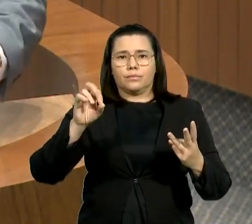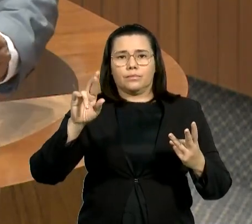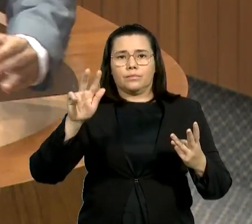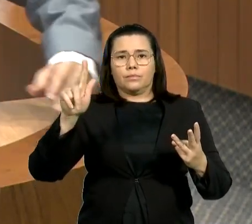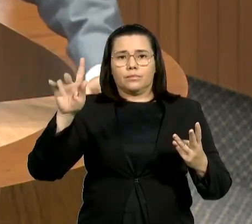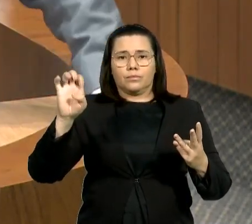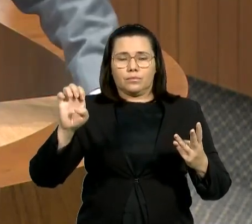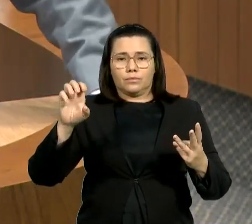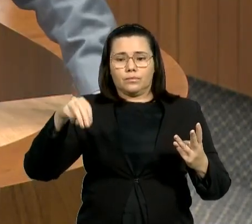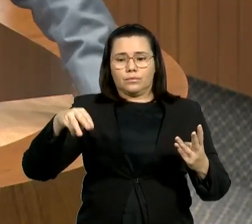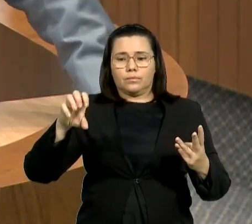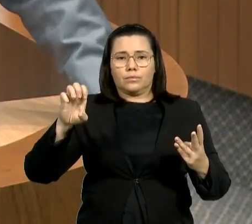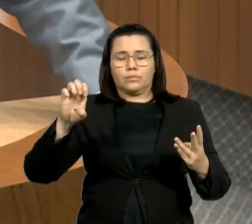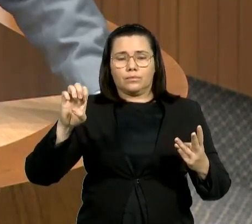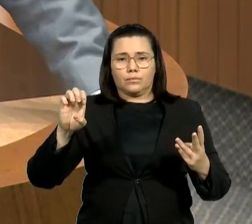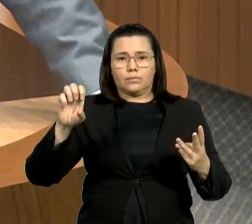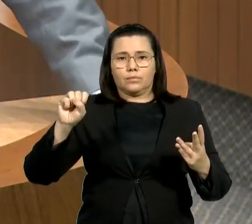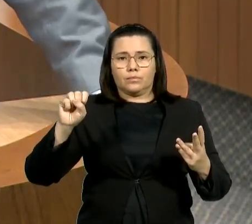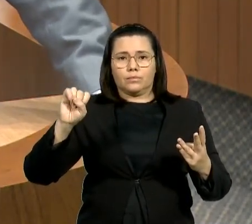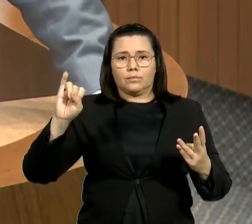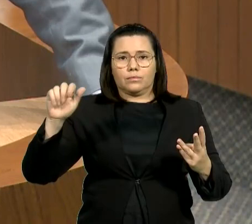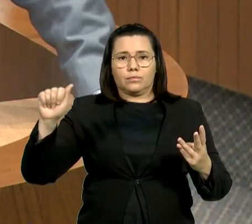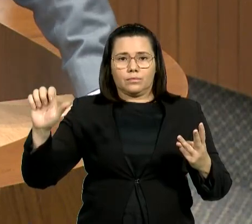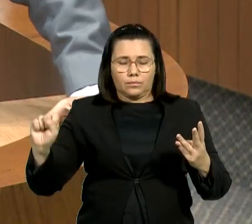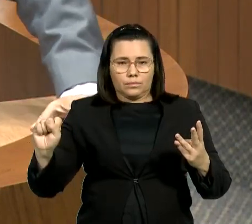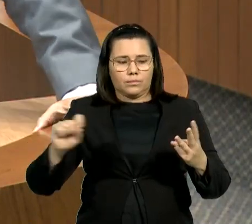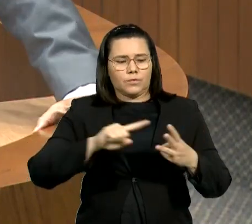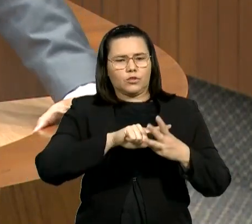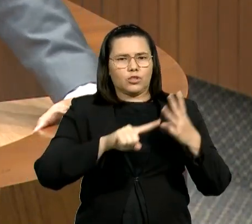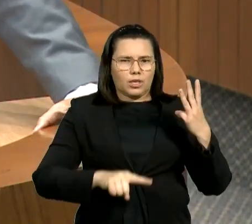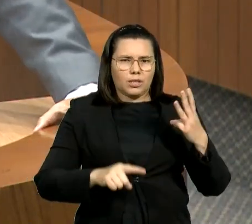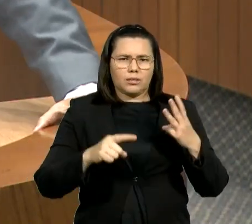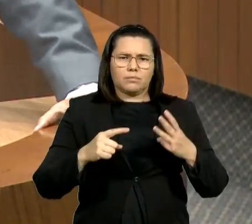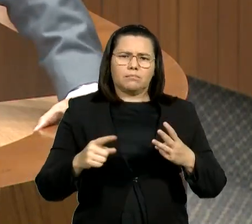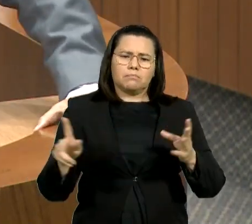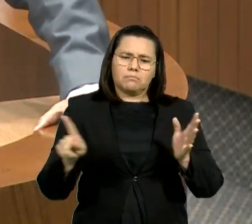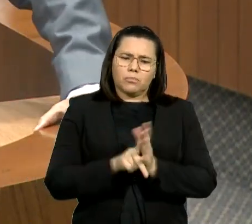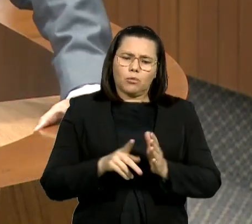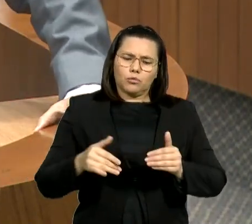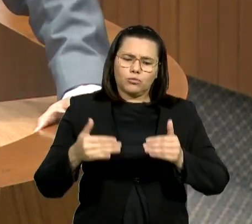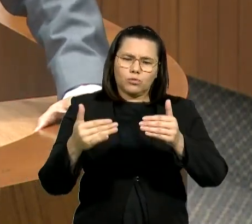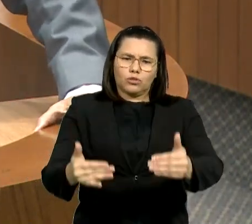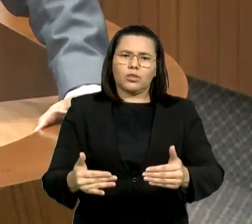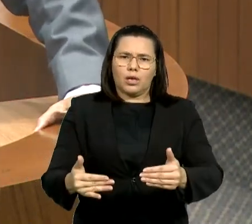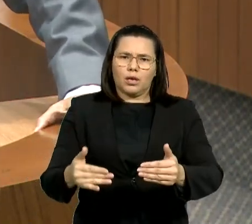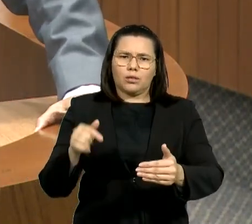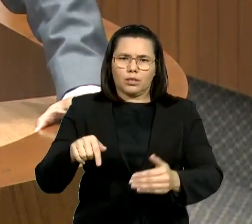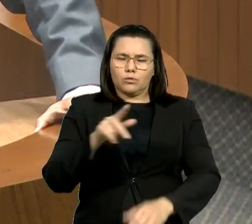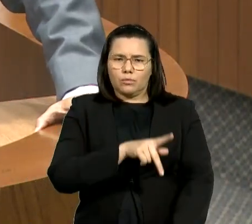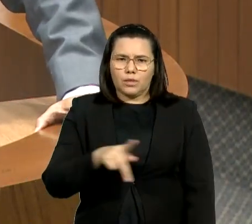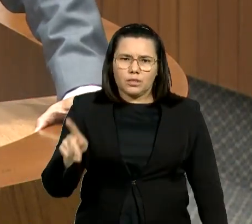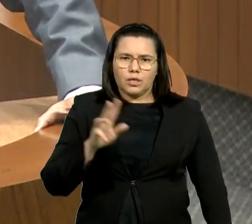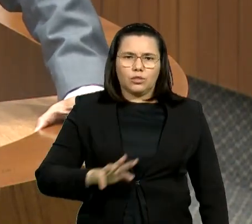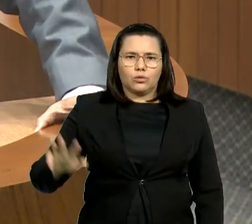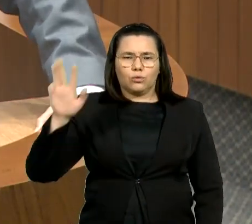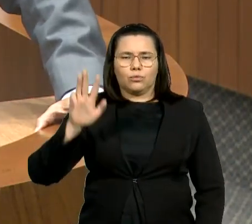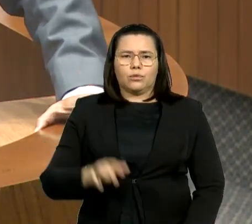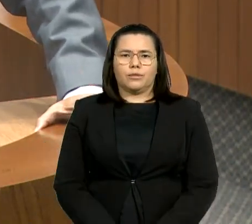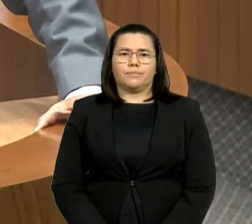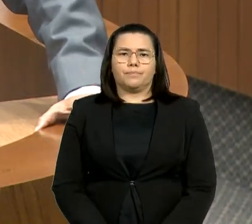governo Lula. Pela primeira vez na história de